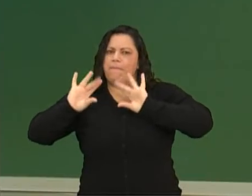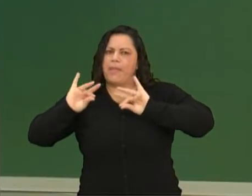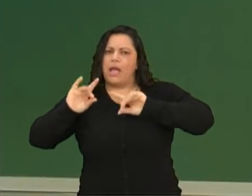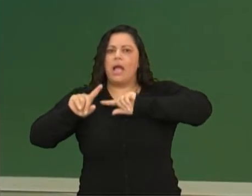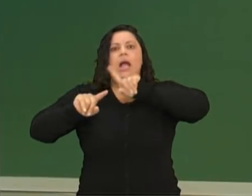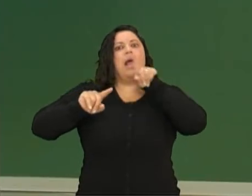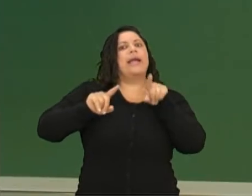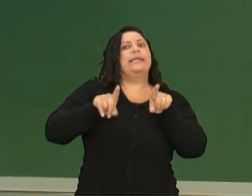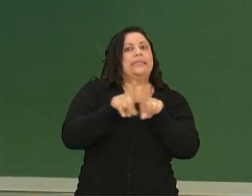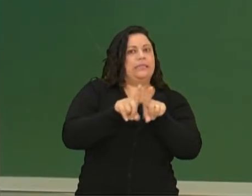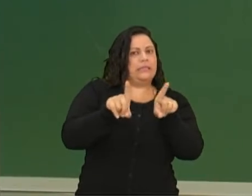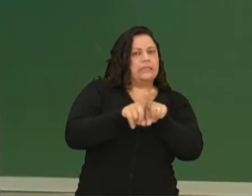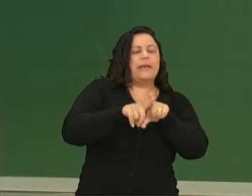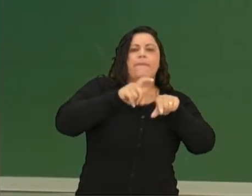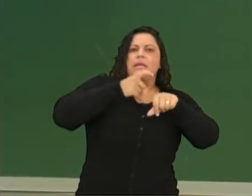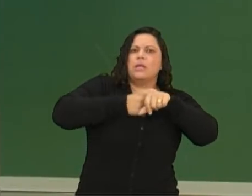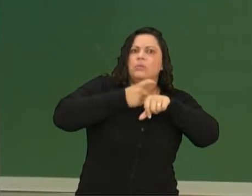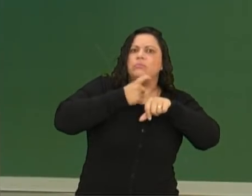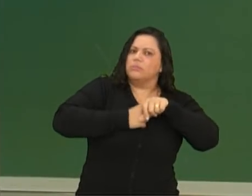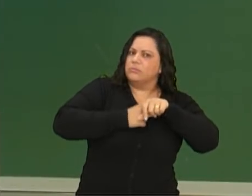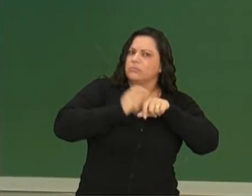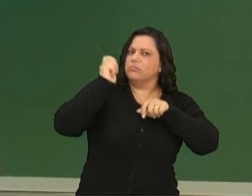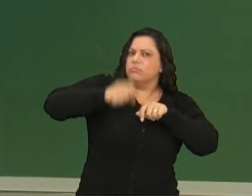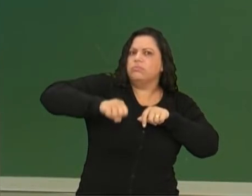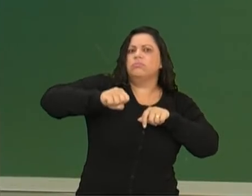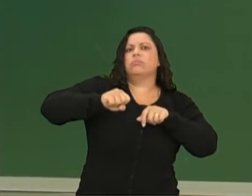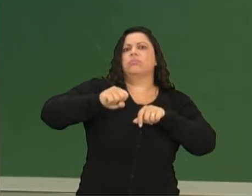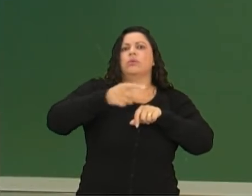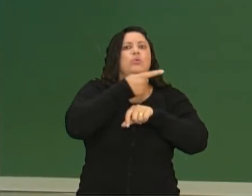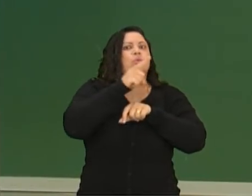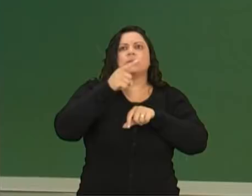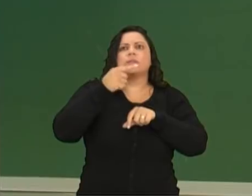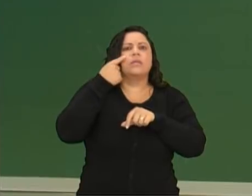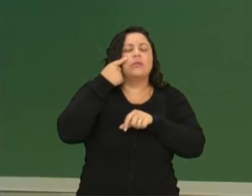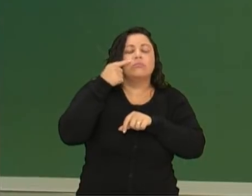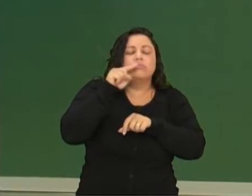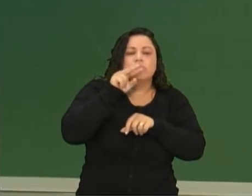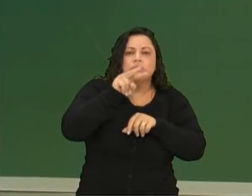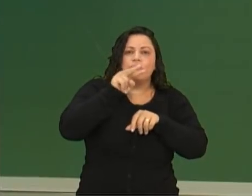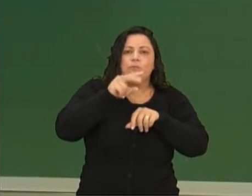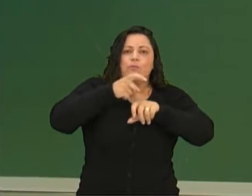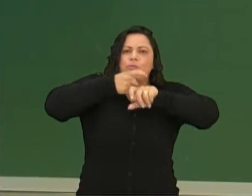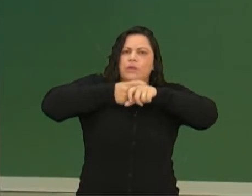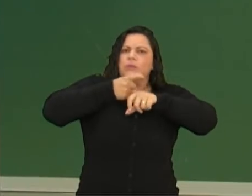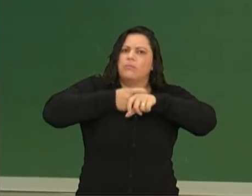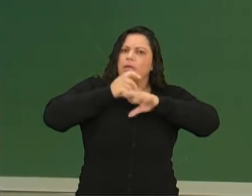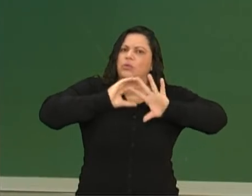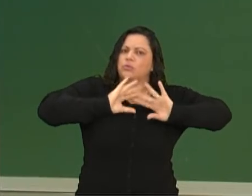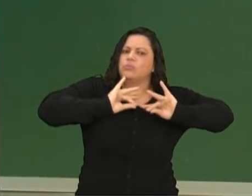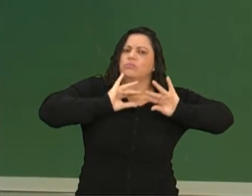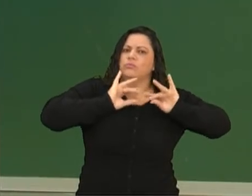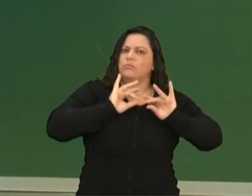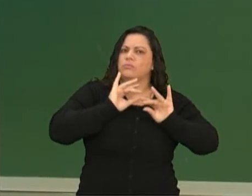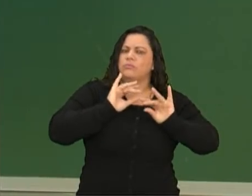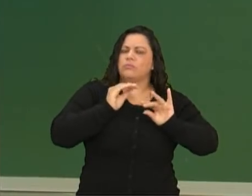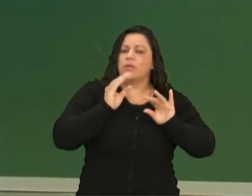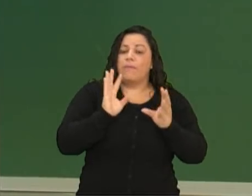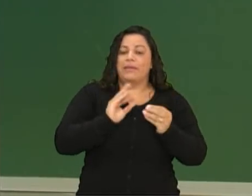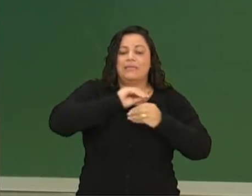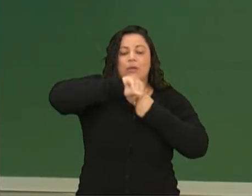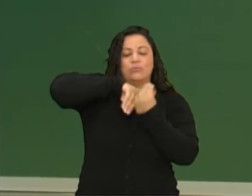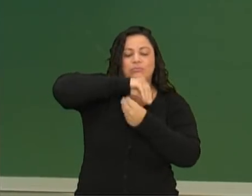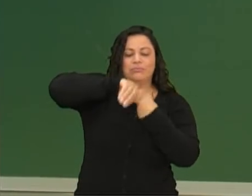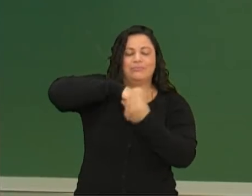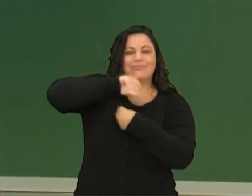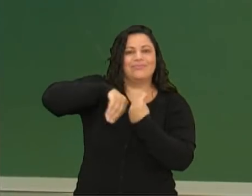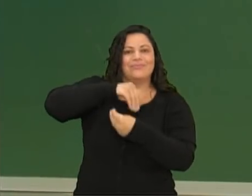tá? Então, embora a gente não veja essa parte sólida, mas ela existe e ela está presente aí nessa parte líquida do nosso